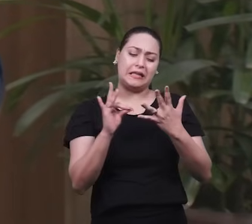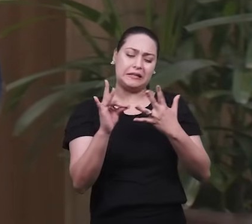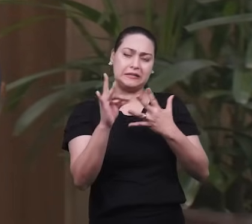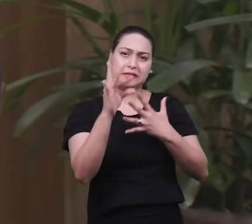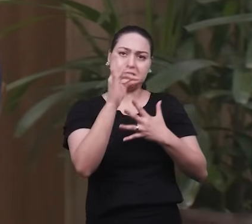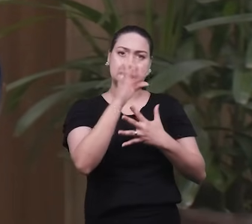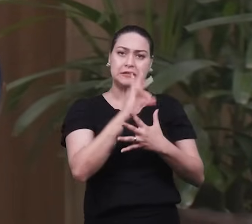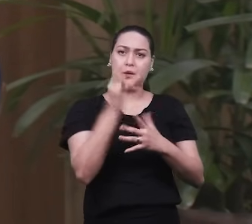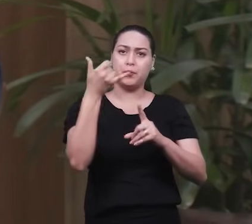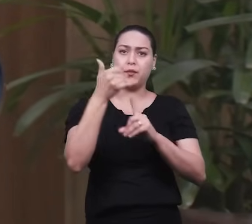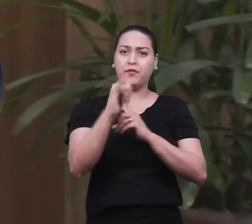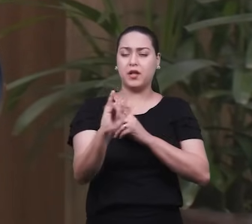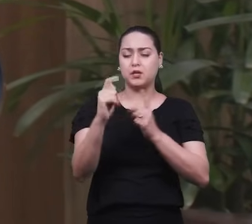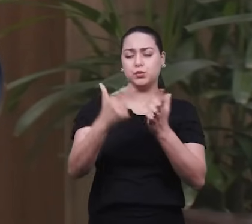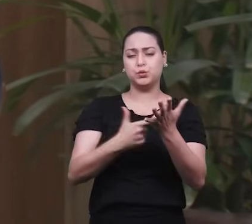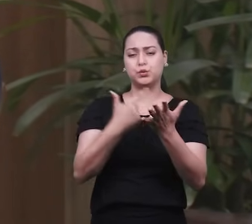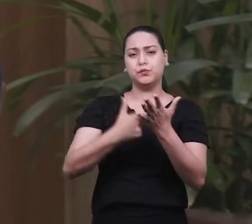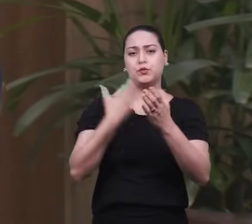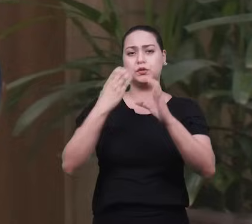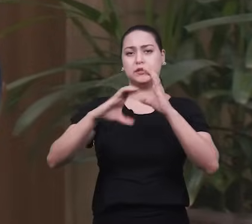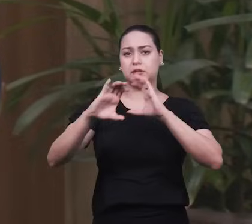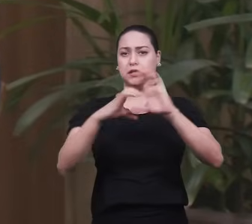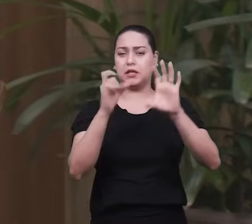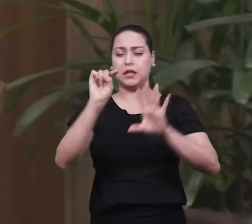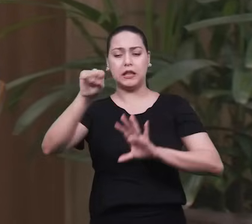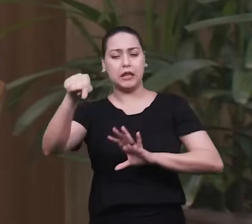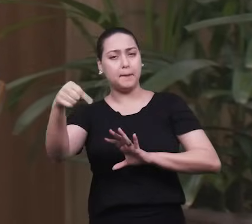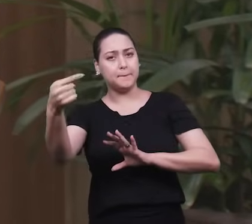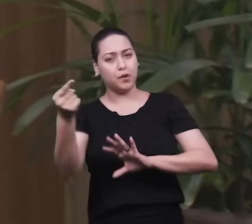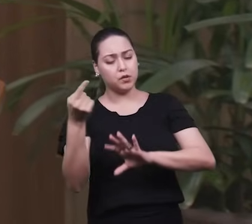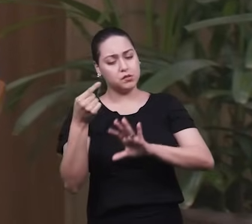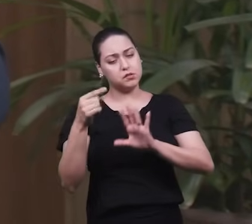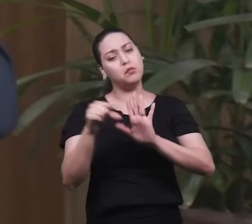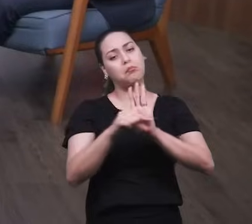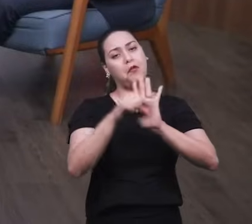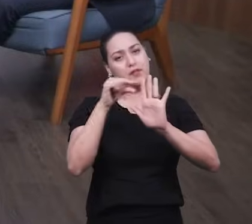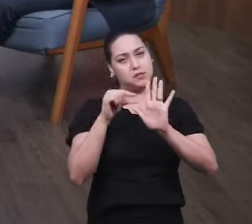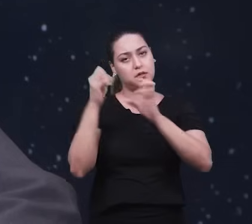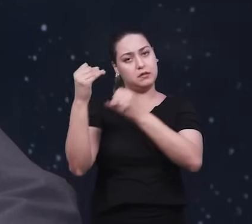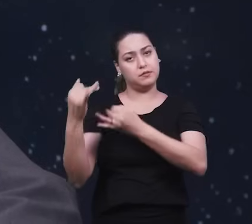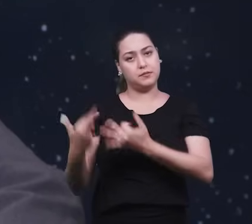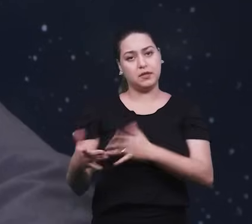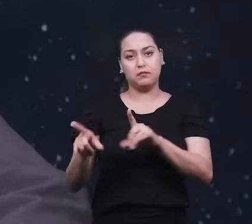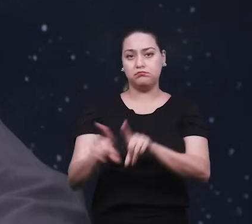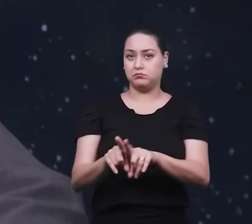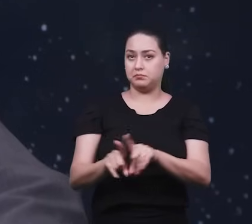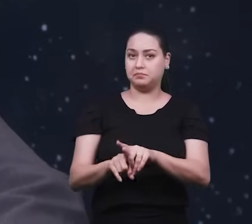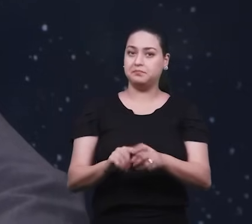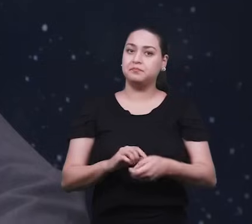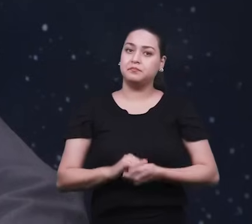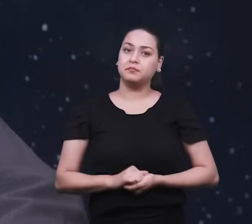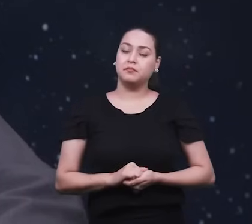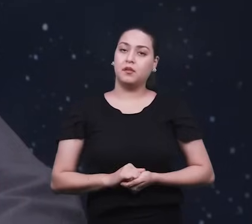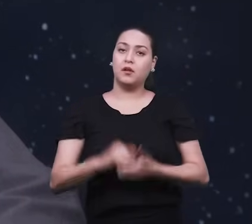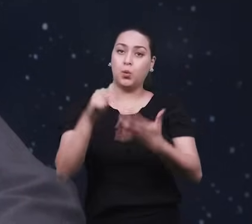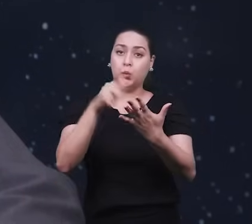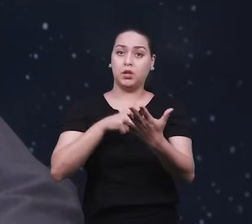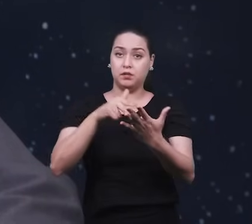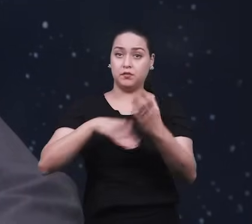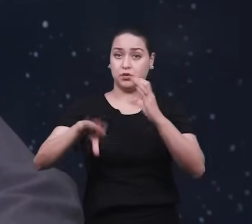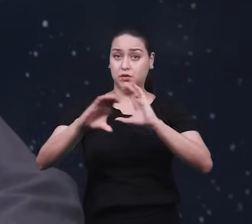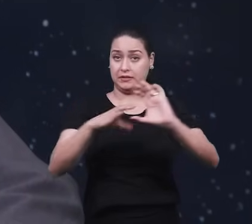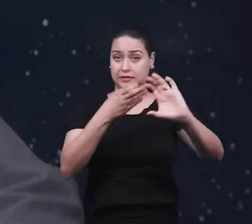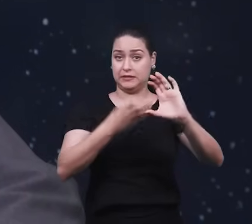riqueza profética do livro de Cantares? E depois nós vamos entrar aqui no texto. O livro de